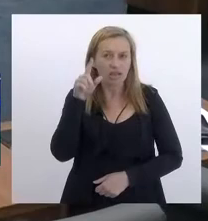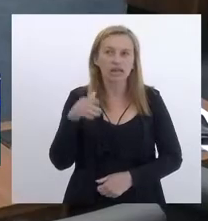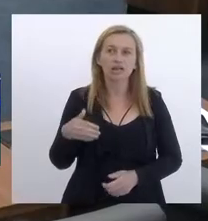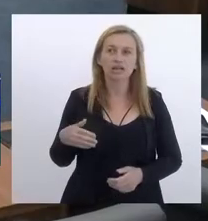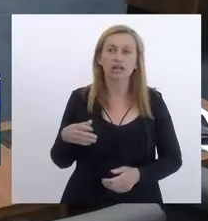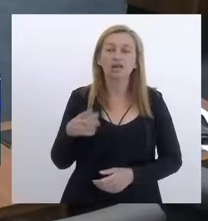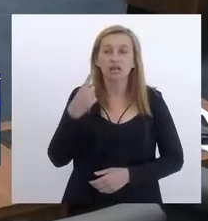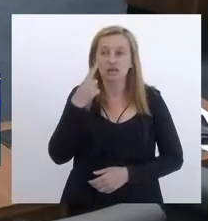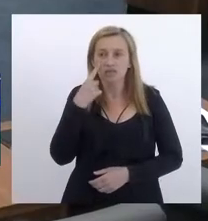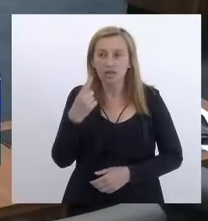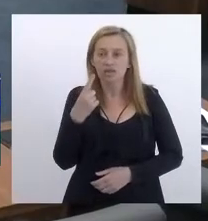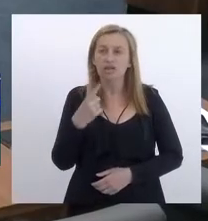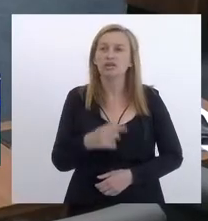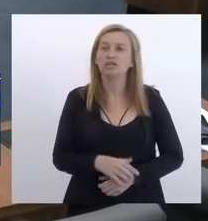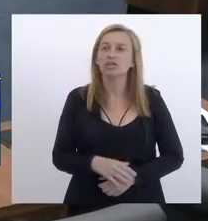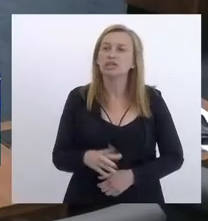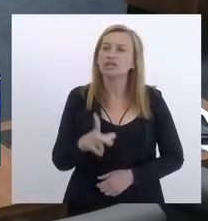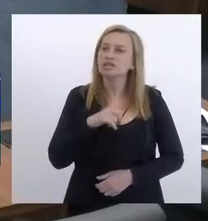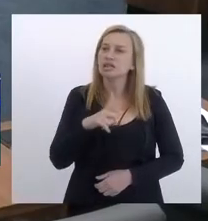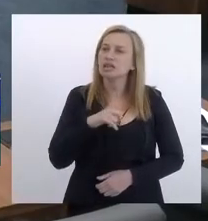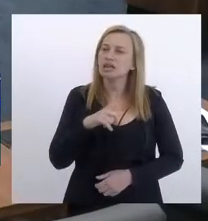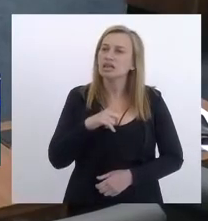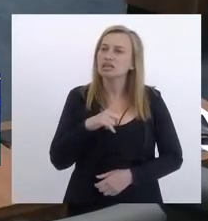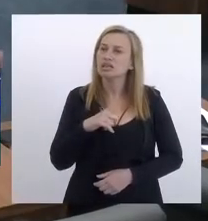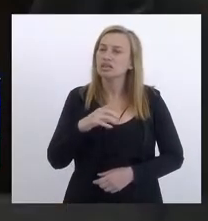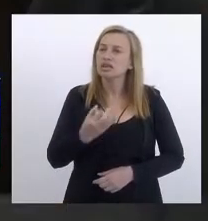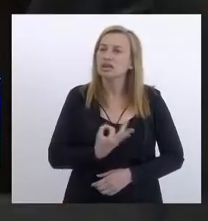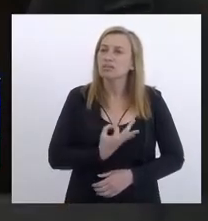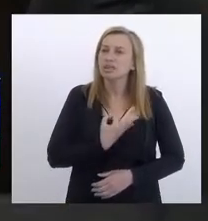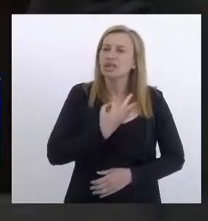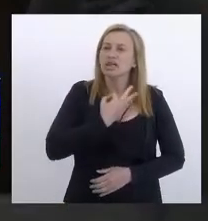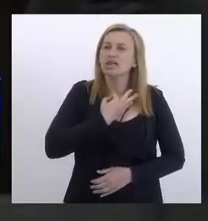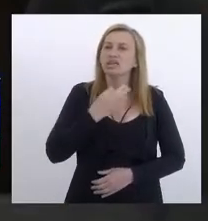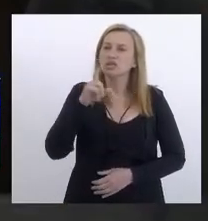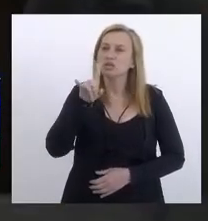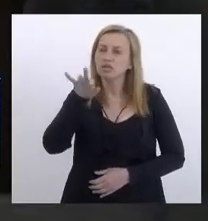Quinta-feira teremos a medalha do Luciano Hang,